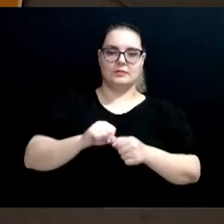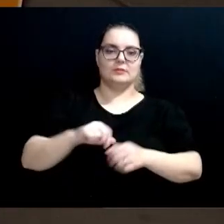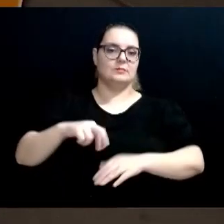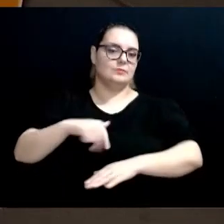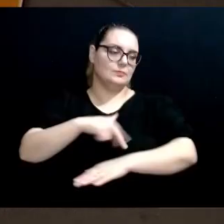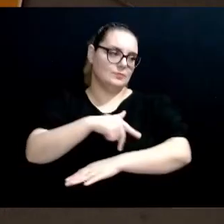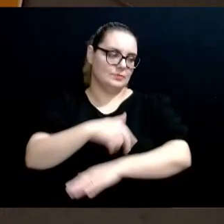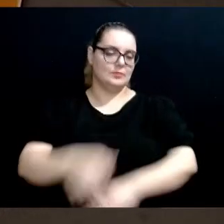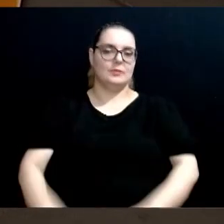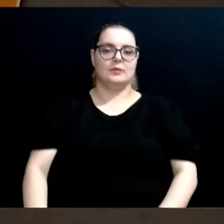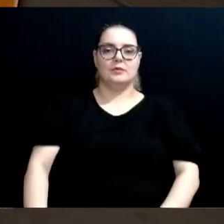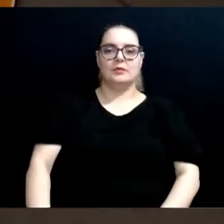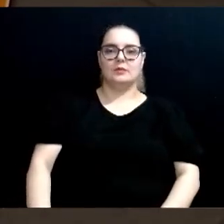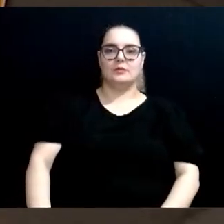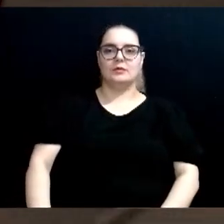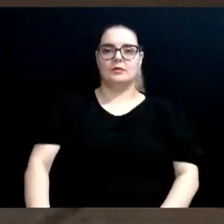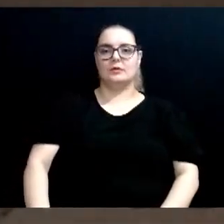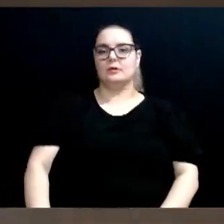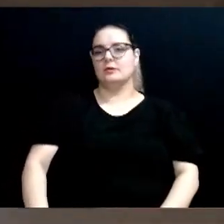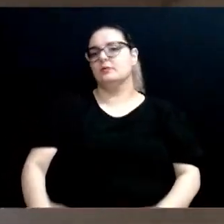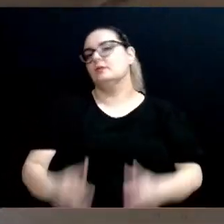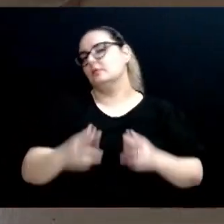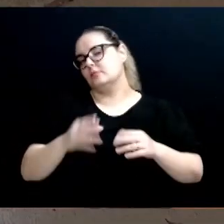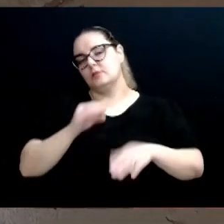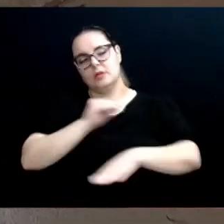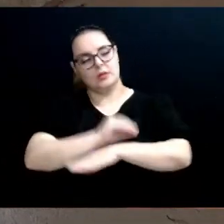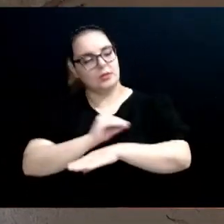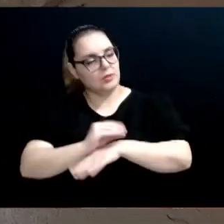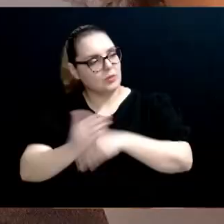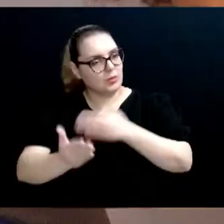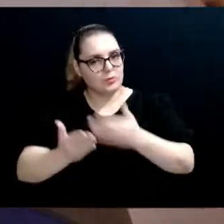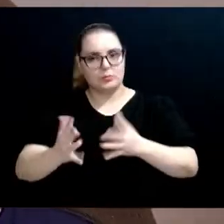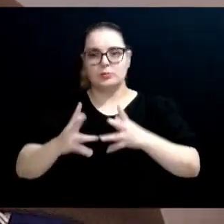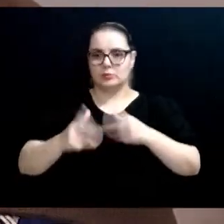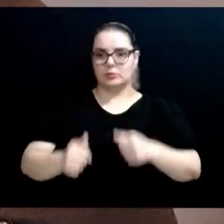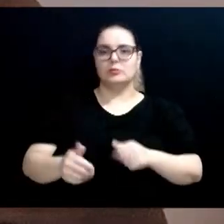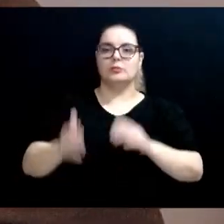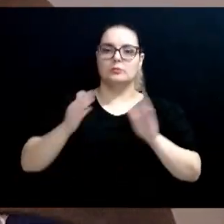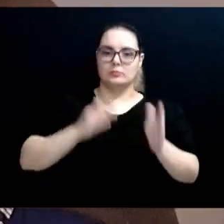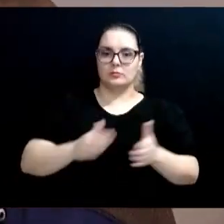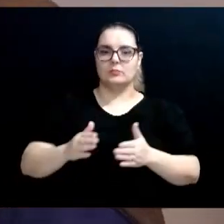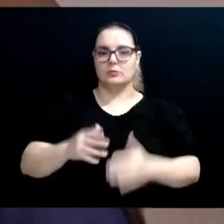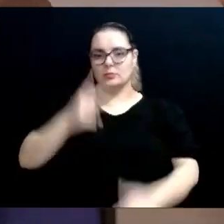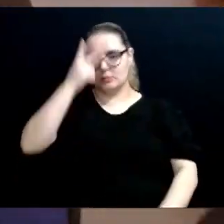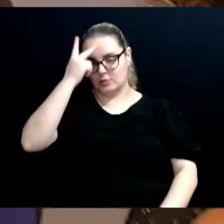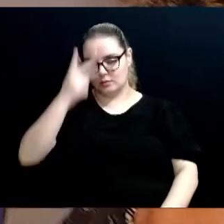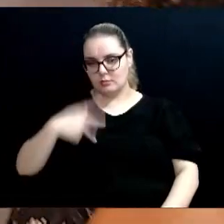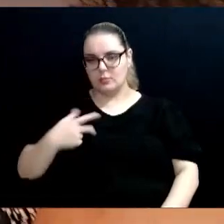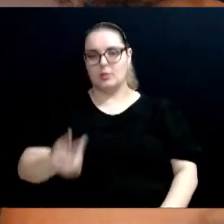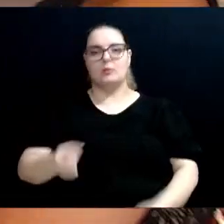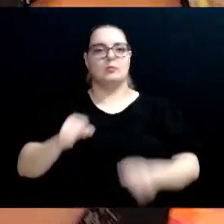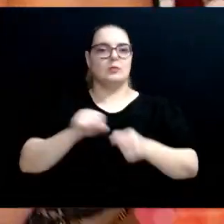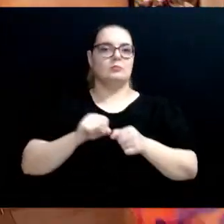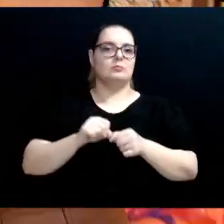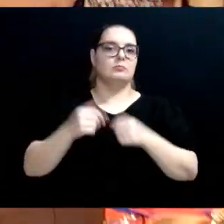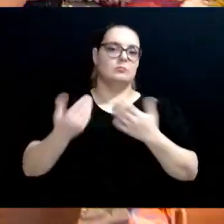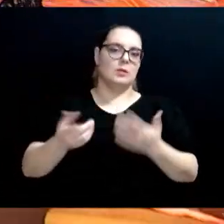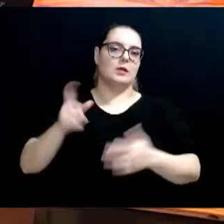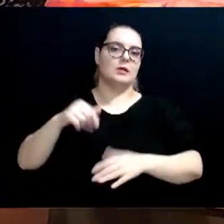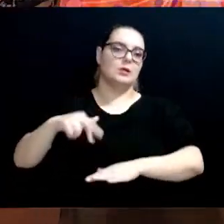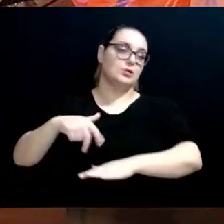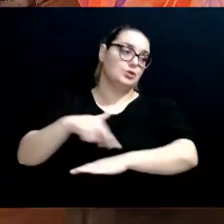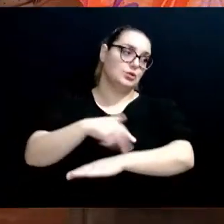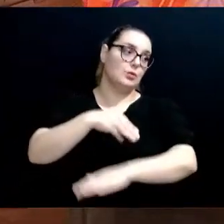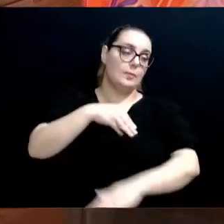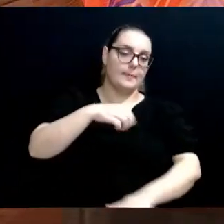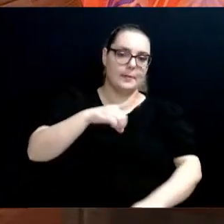moda. By Casa 73. Com a mesma curadoria, o mesmo cuidado, tudo produção